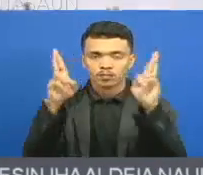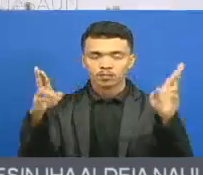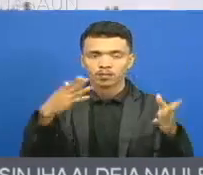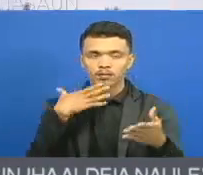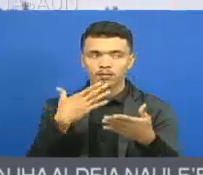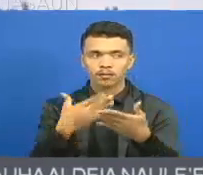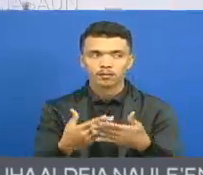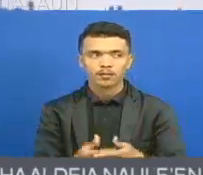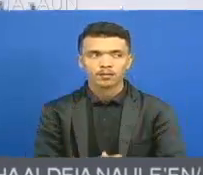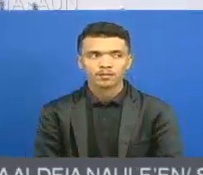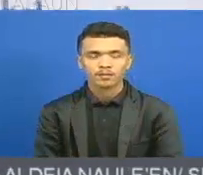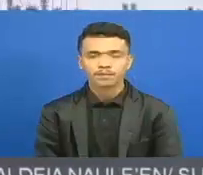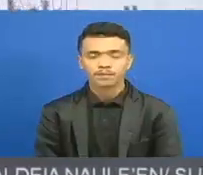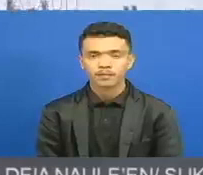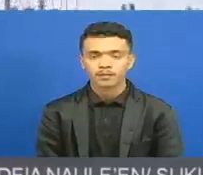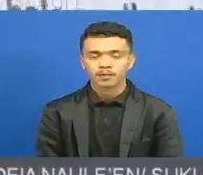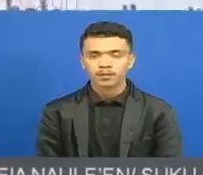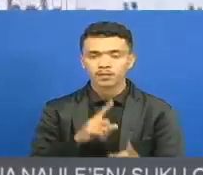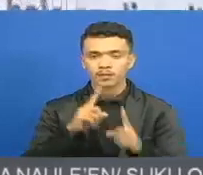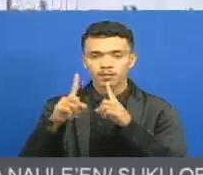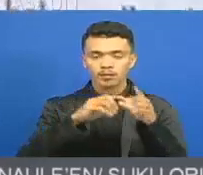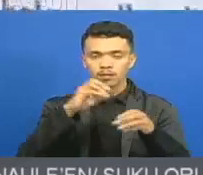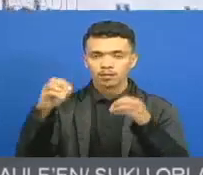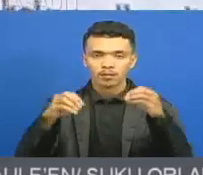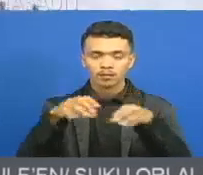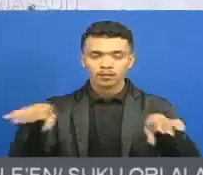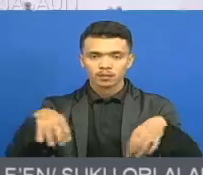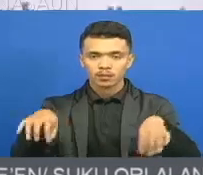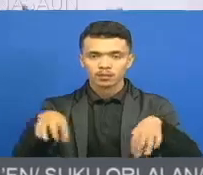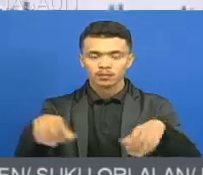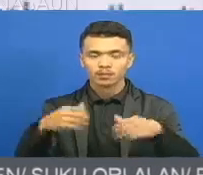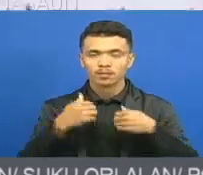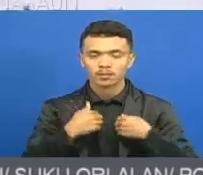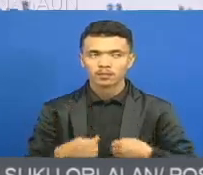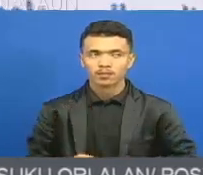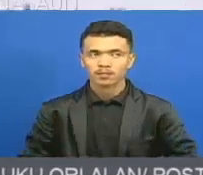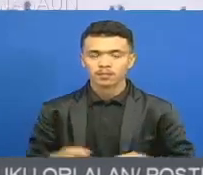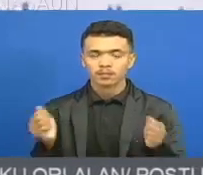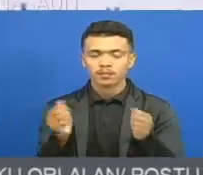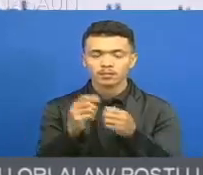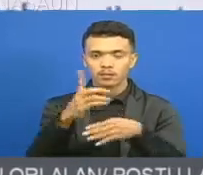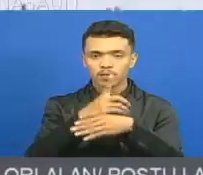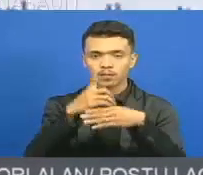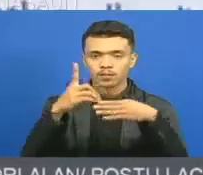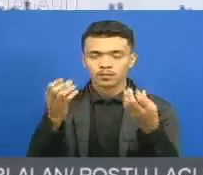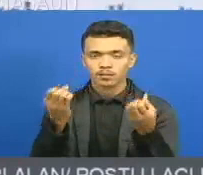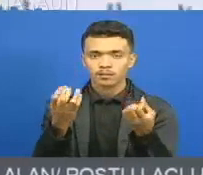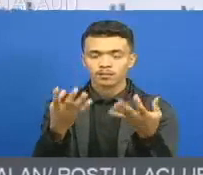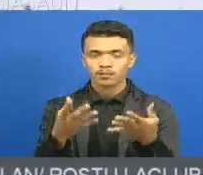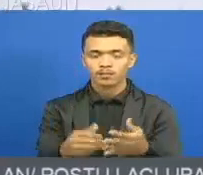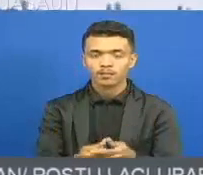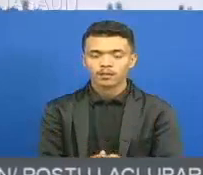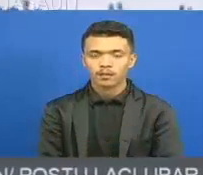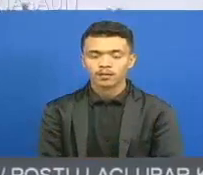a serviço saúde em dia, não é em serviço saúde, lá o serviço mesa, serviço por direção do Bukida.